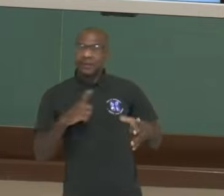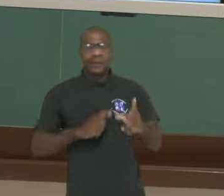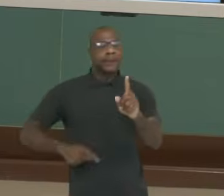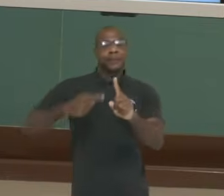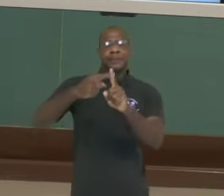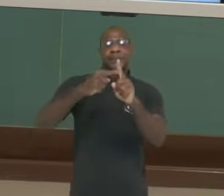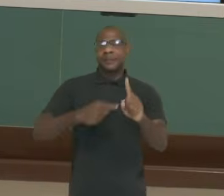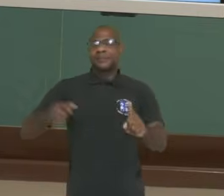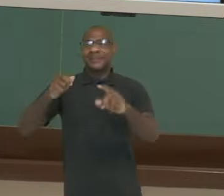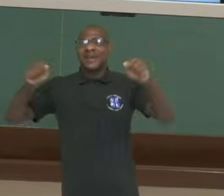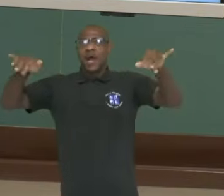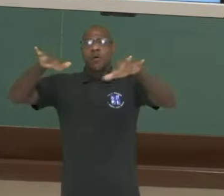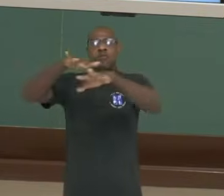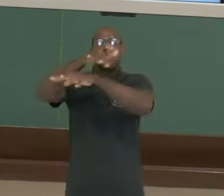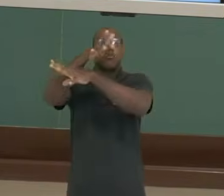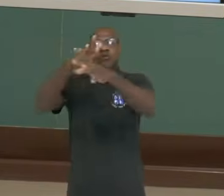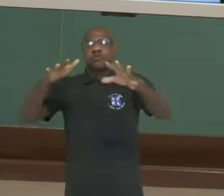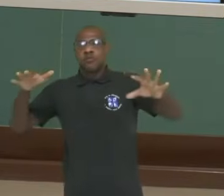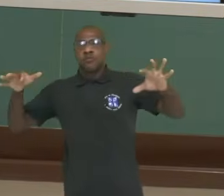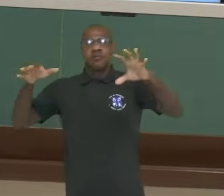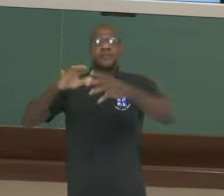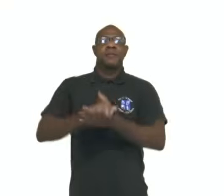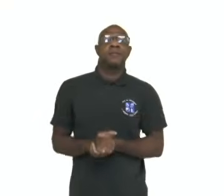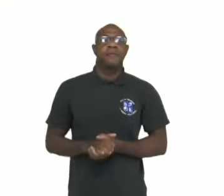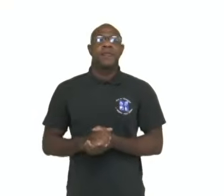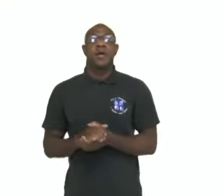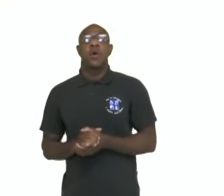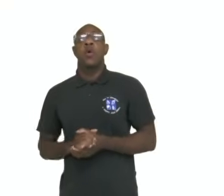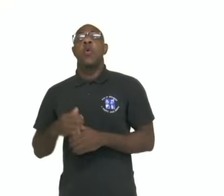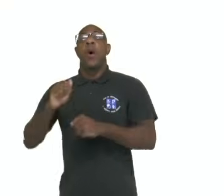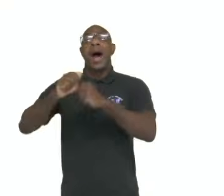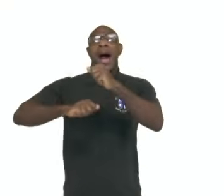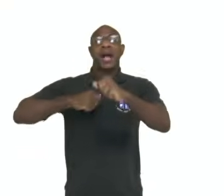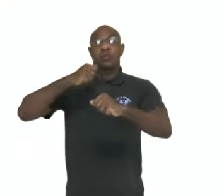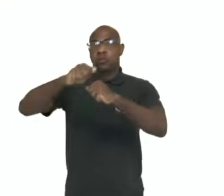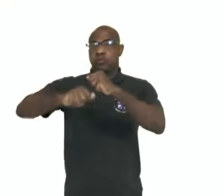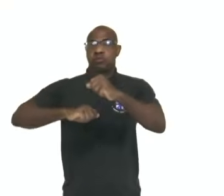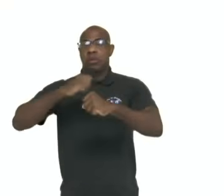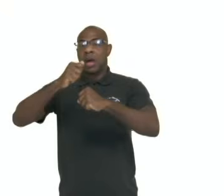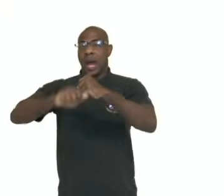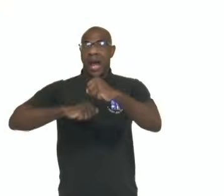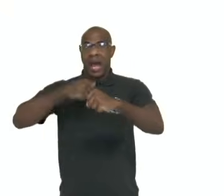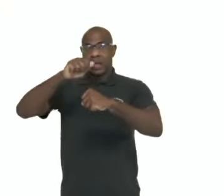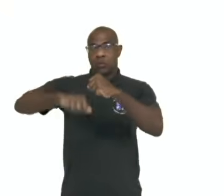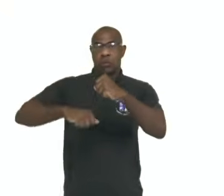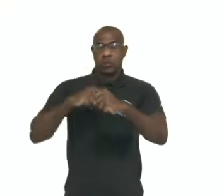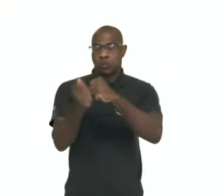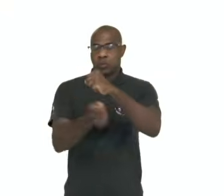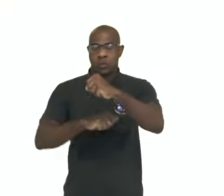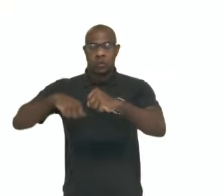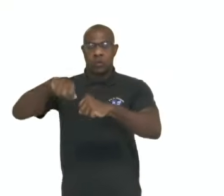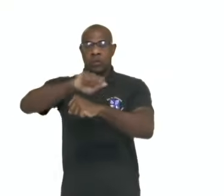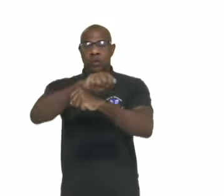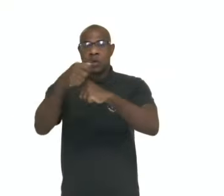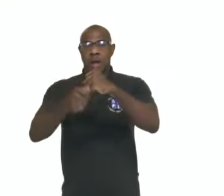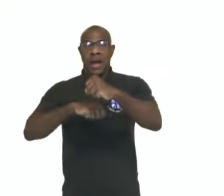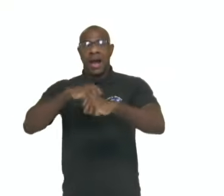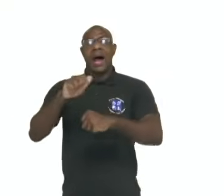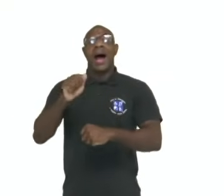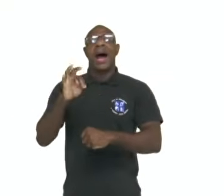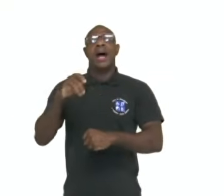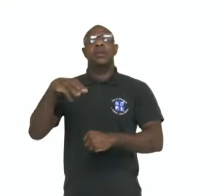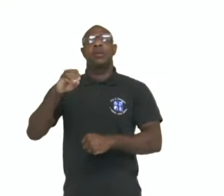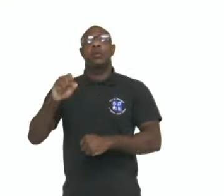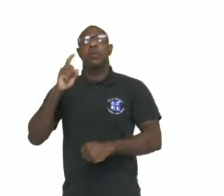lá nas nuvens. Então, os átomos, eles são formados por quem? Olha a estrutura de um átomo. É formado por prótons,